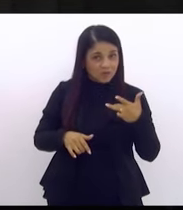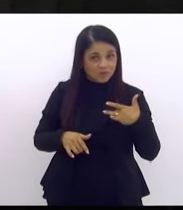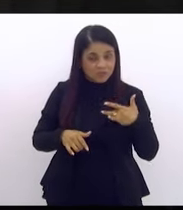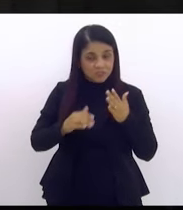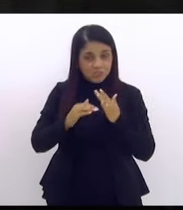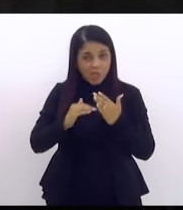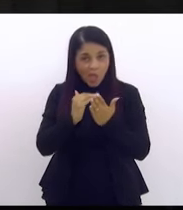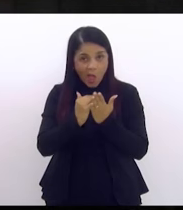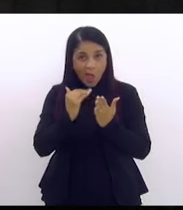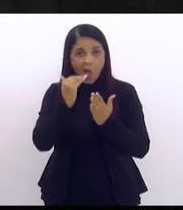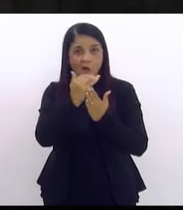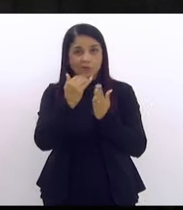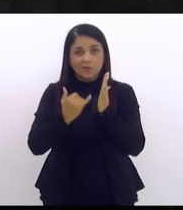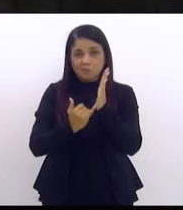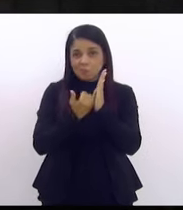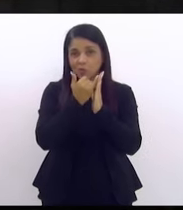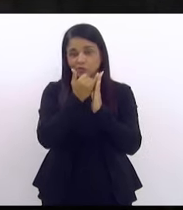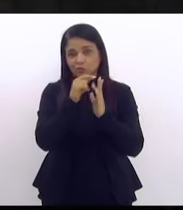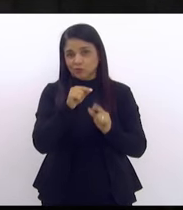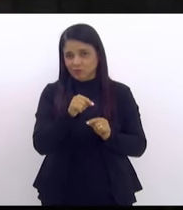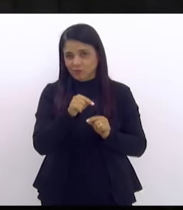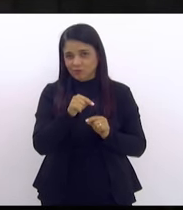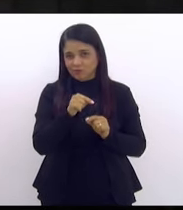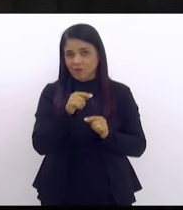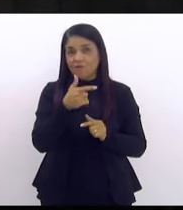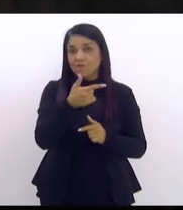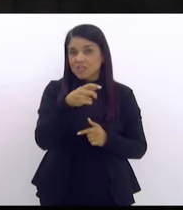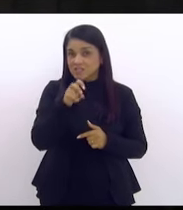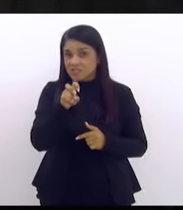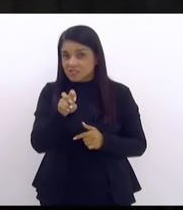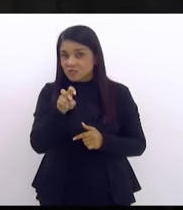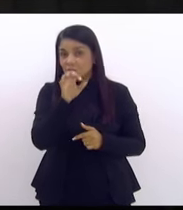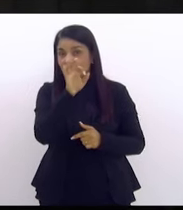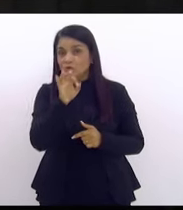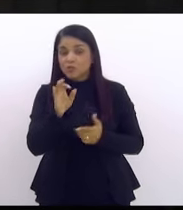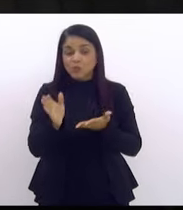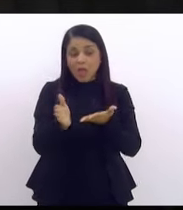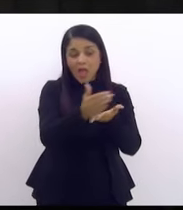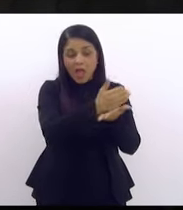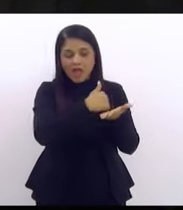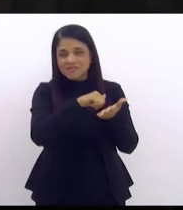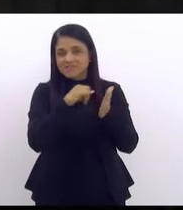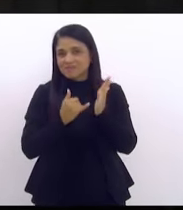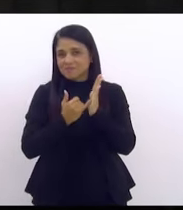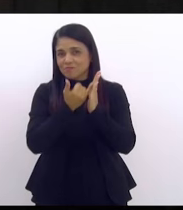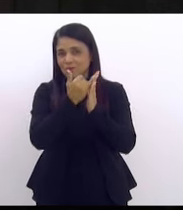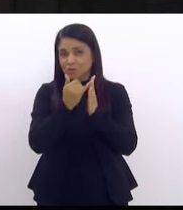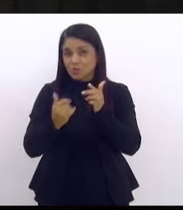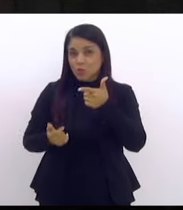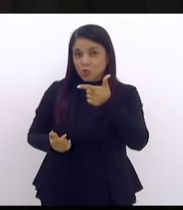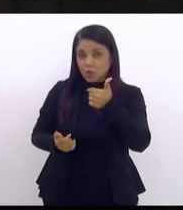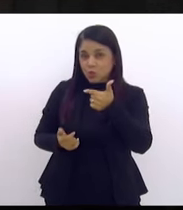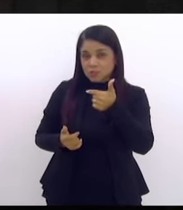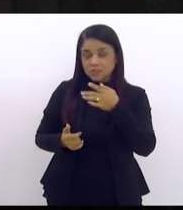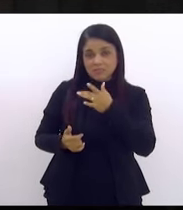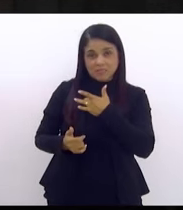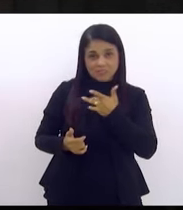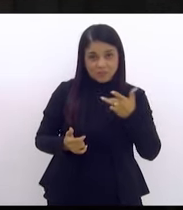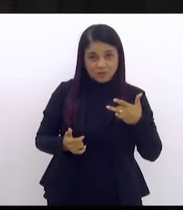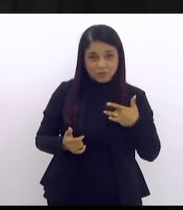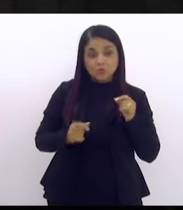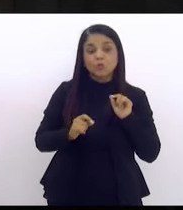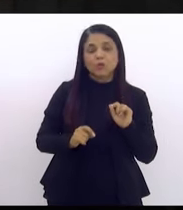os impostos, é 25% de quê? Da receita dos impostos. É 12% na saúde, de